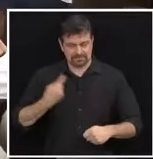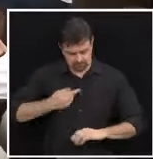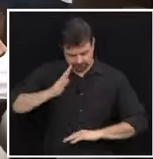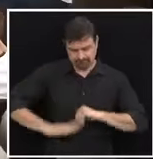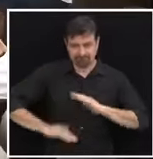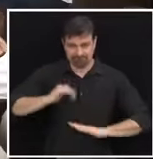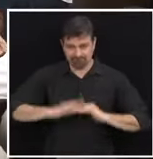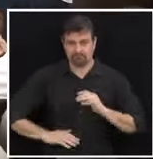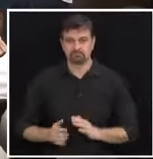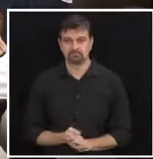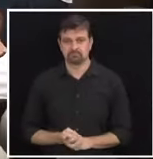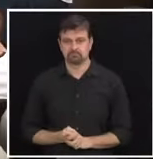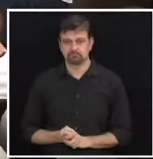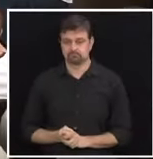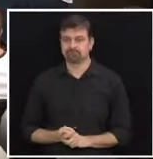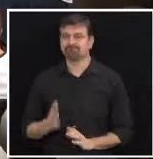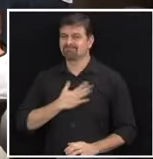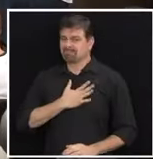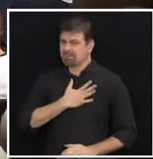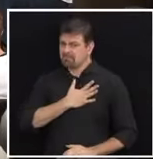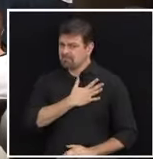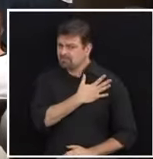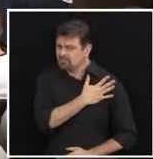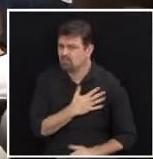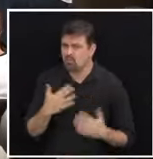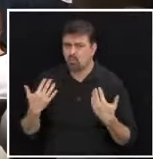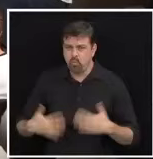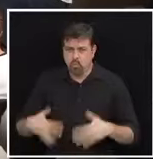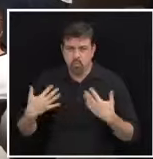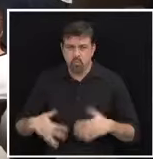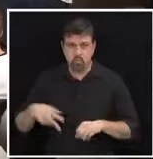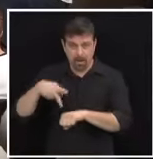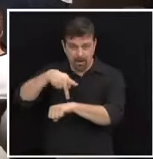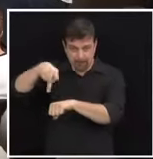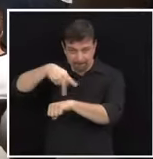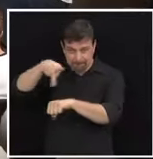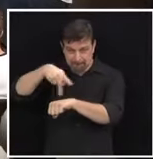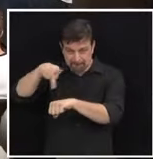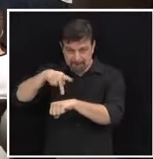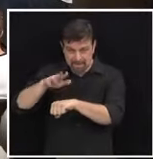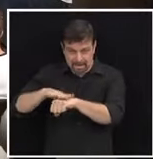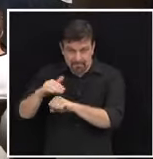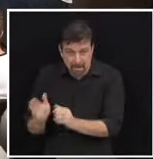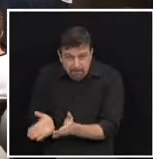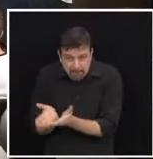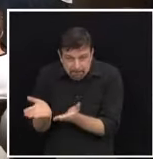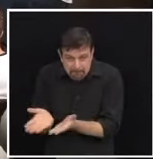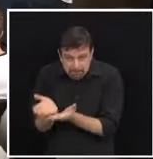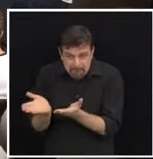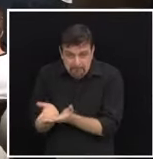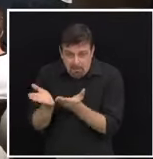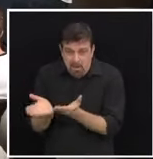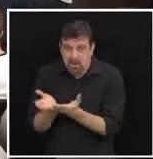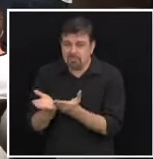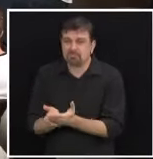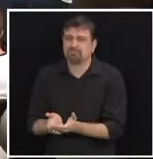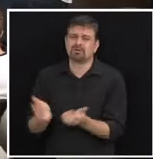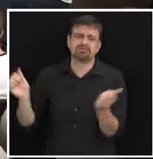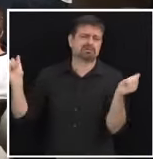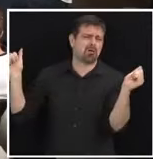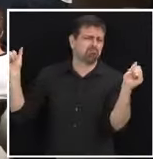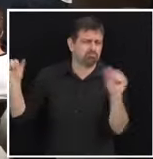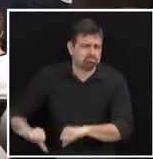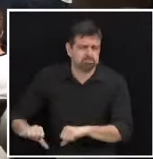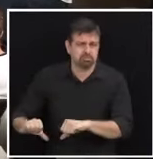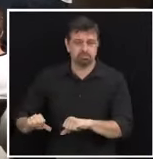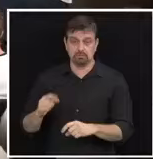A discriminação é imensa e em alguns países socialmente menos desenvolvidos é muito maior. E